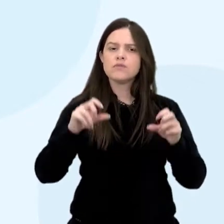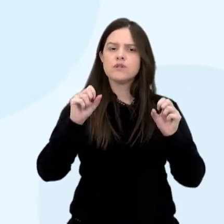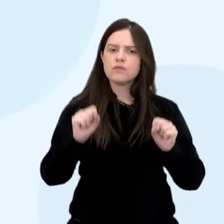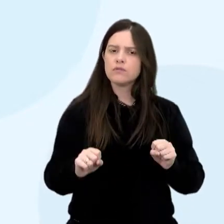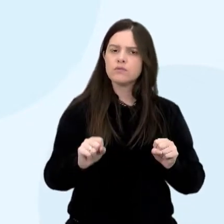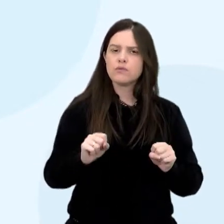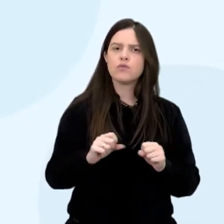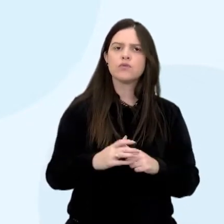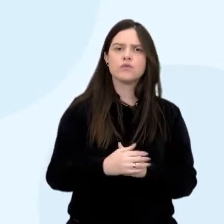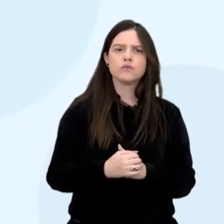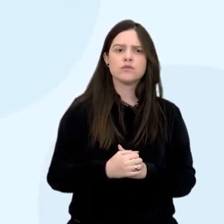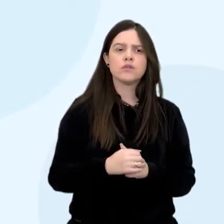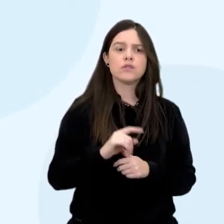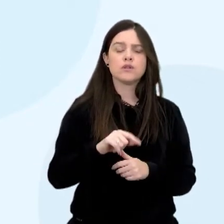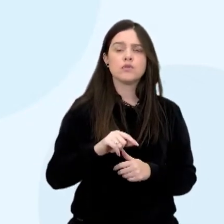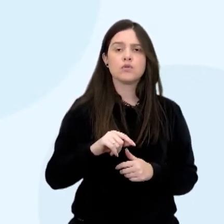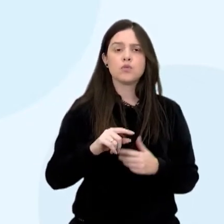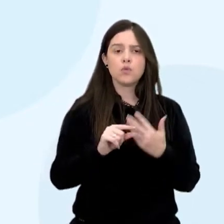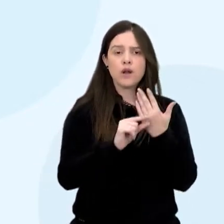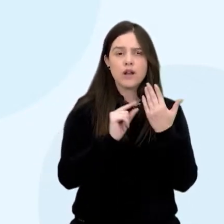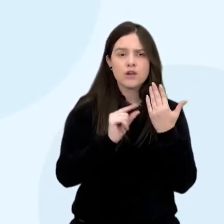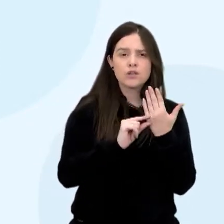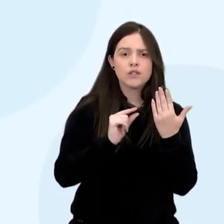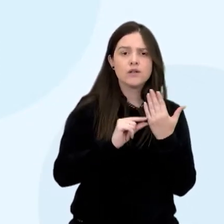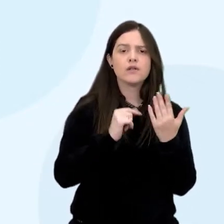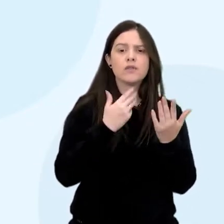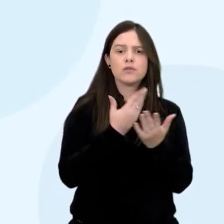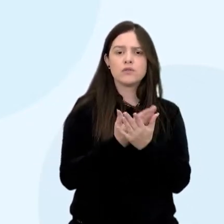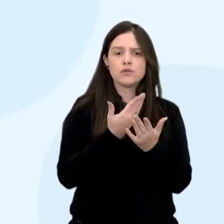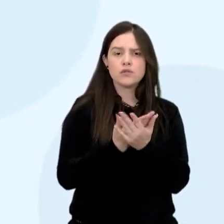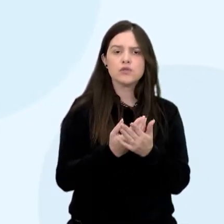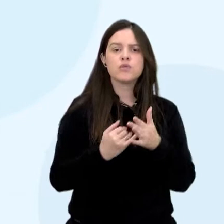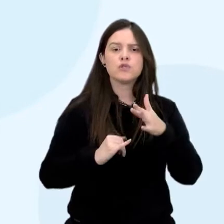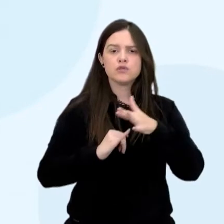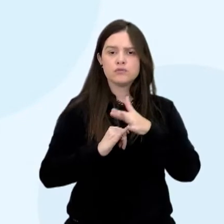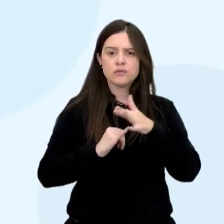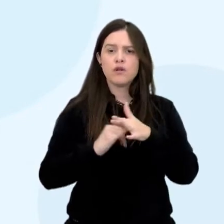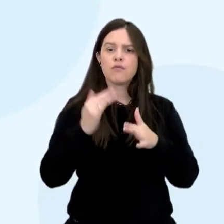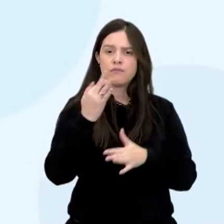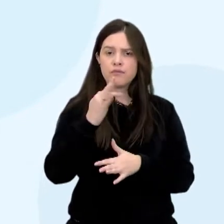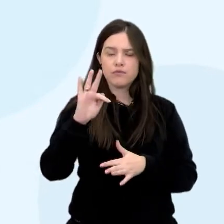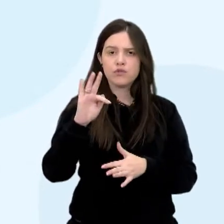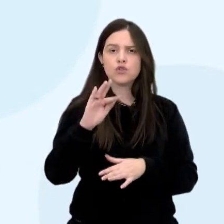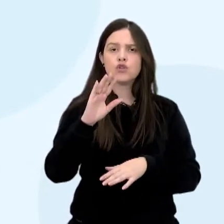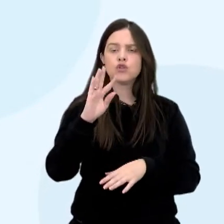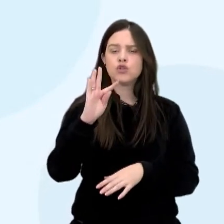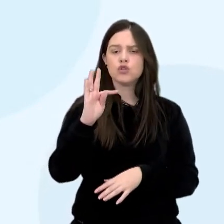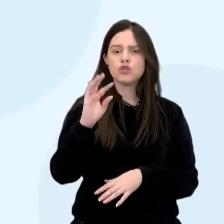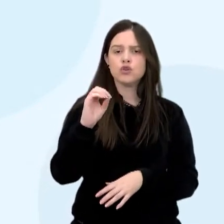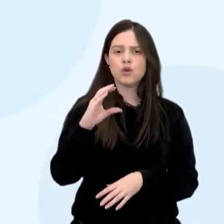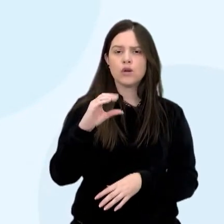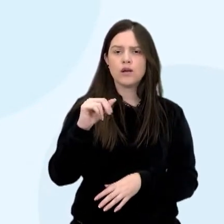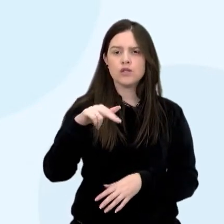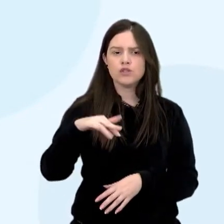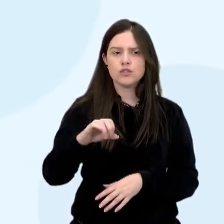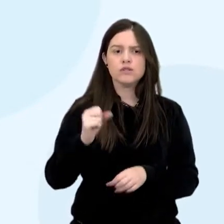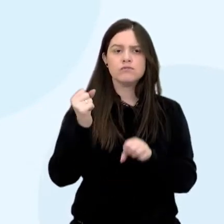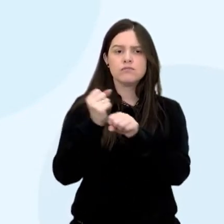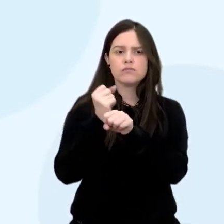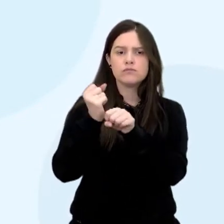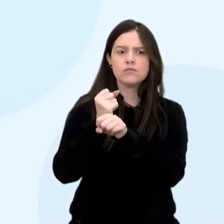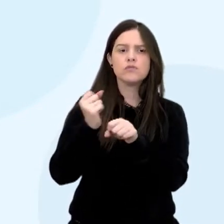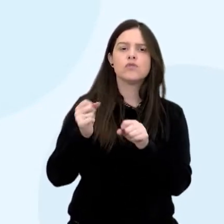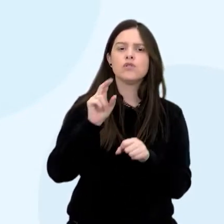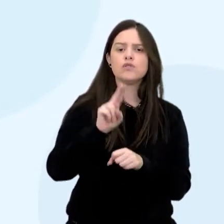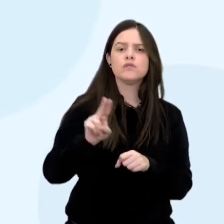aqui, ó. No artigo, né, que eu vou apresentar, os estudantes do Instituto Federal do Tocantins construíram um protótipo e utilizou